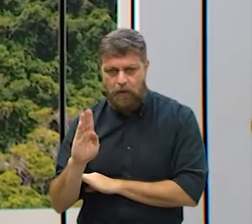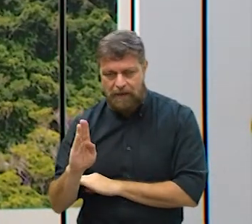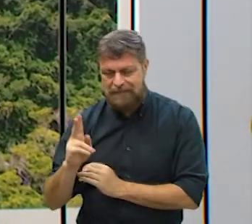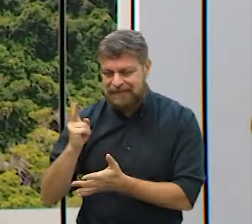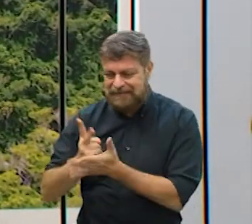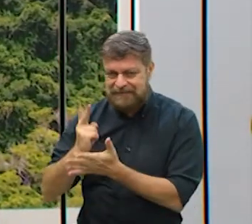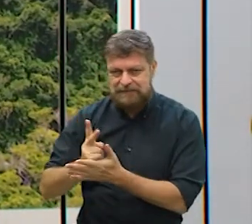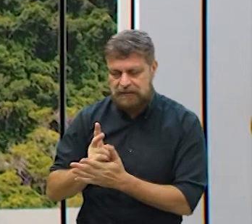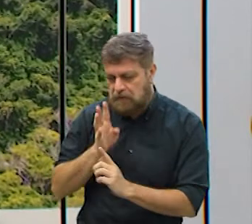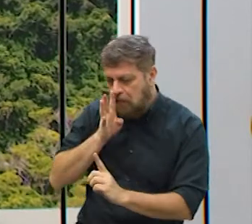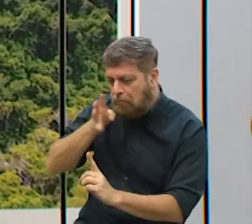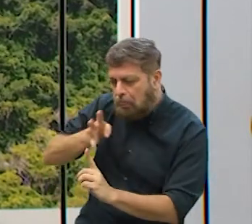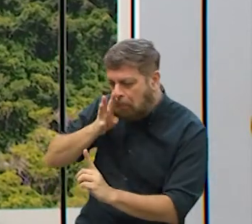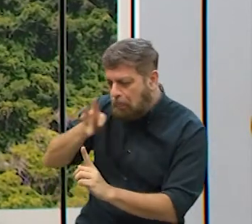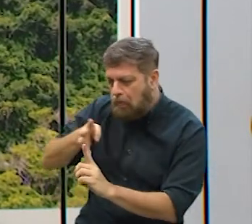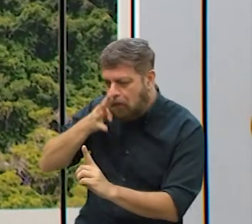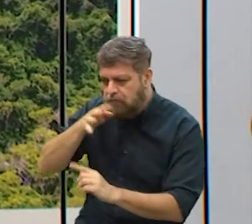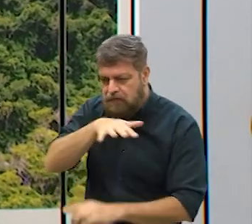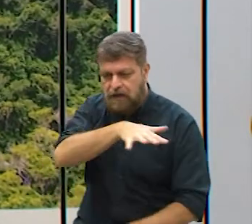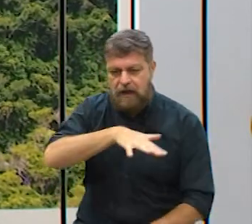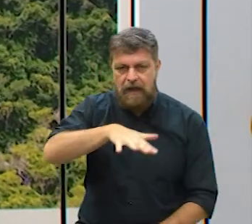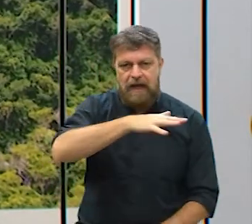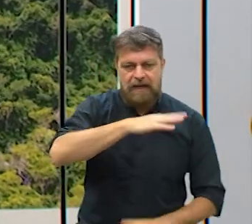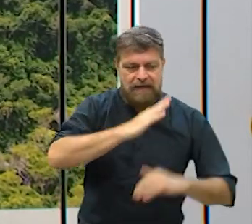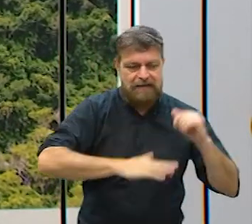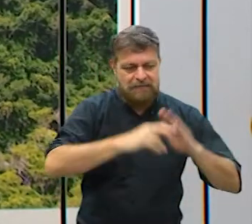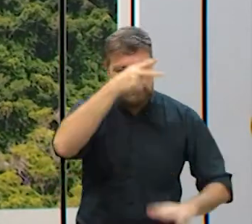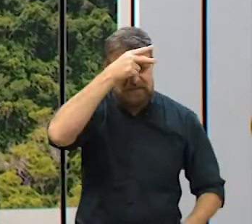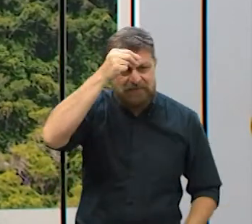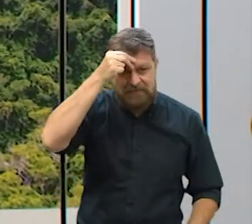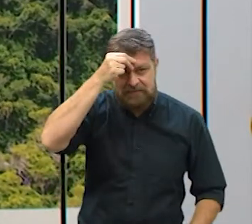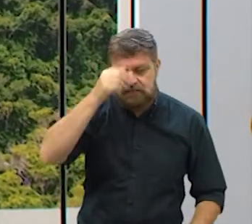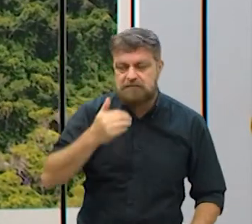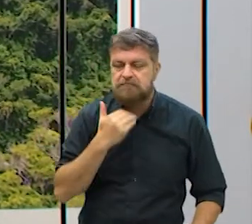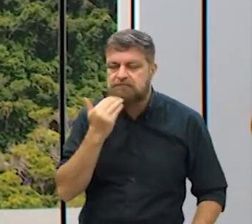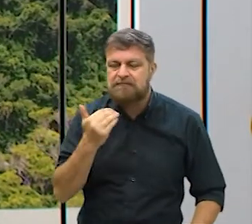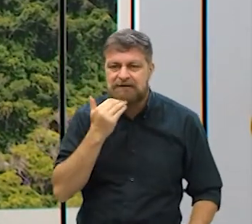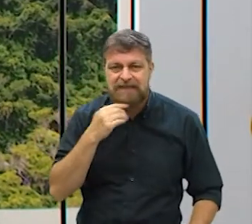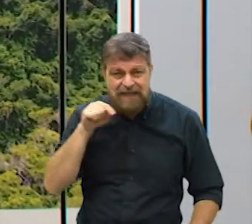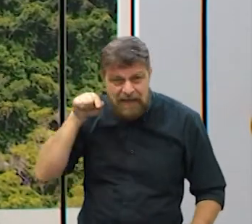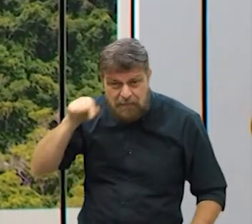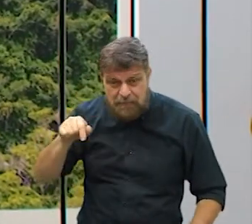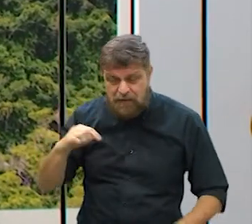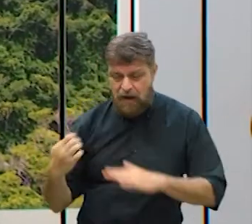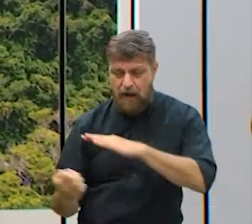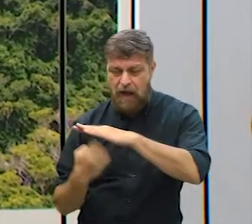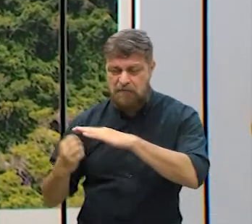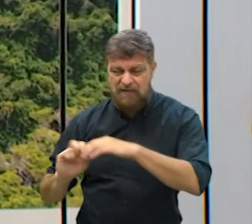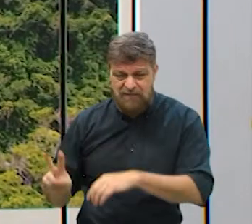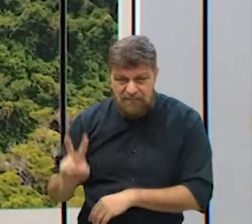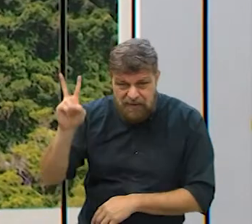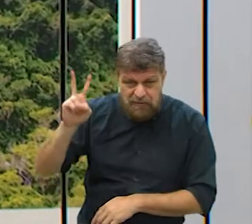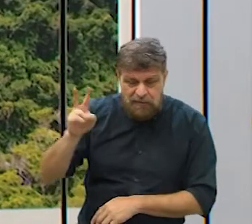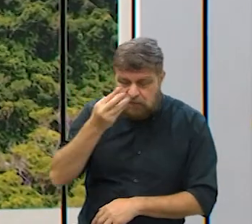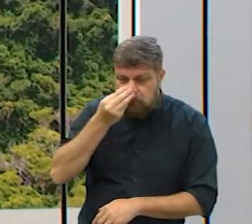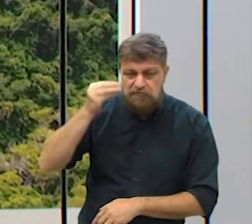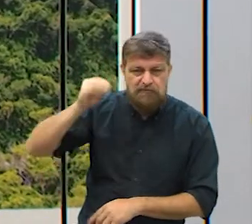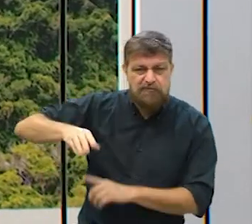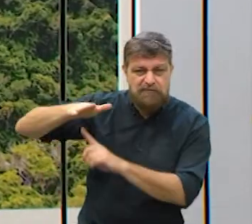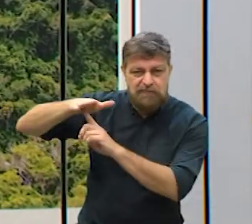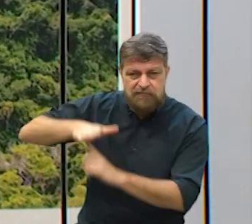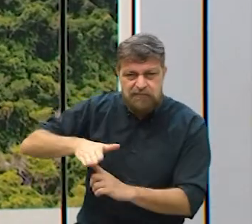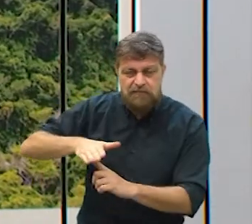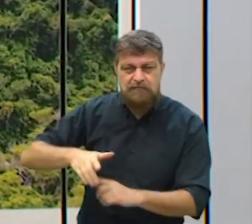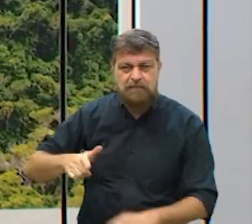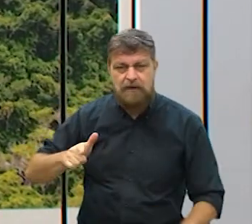feio dos poderes executivos. Ninguém dava o devido valor à Coab. E eu